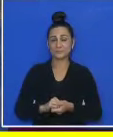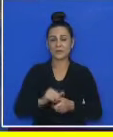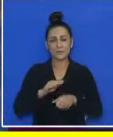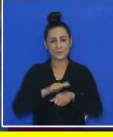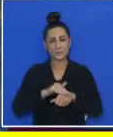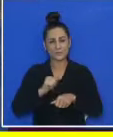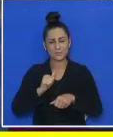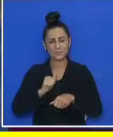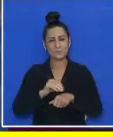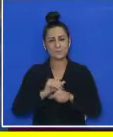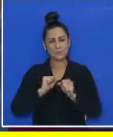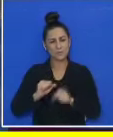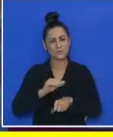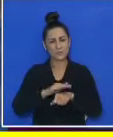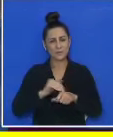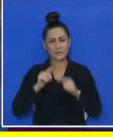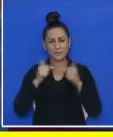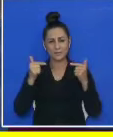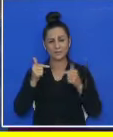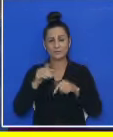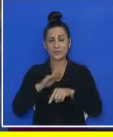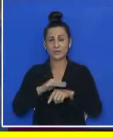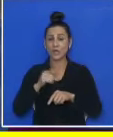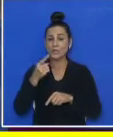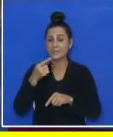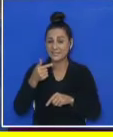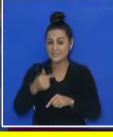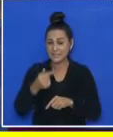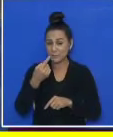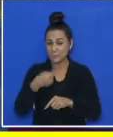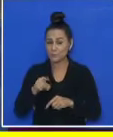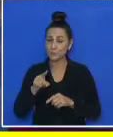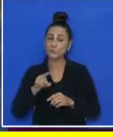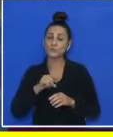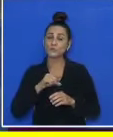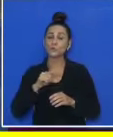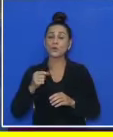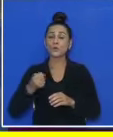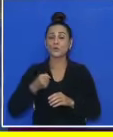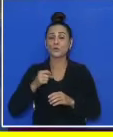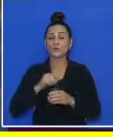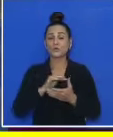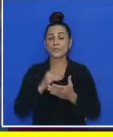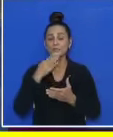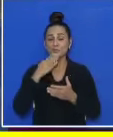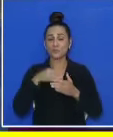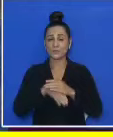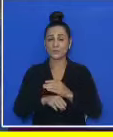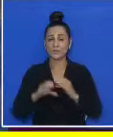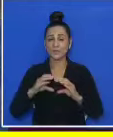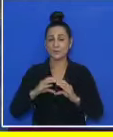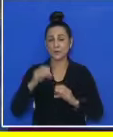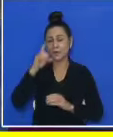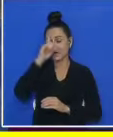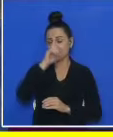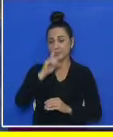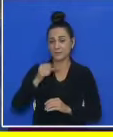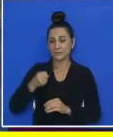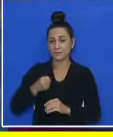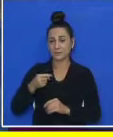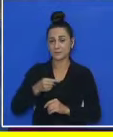Pode chamar que a sorte vem. O sétimo e último número da Time Mania está chegando. Bola amarela número